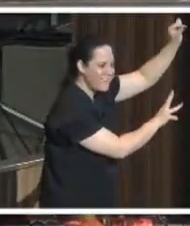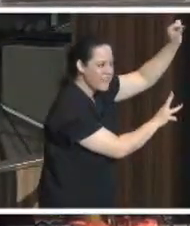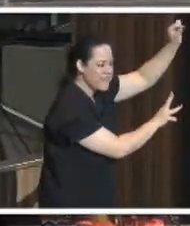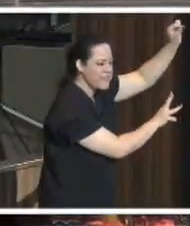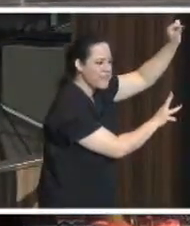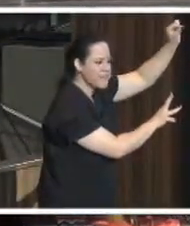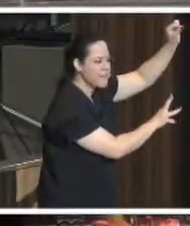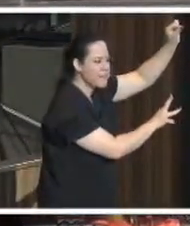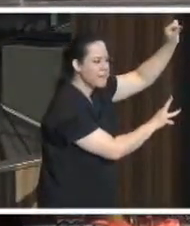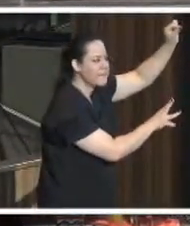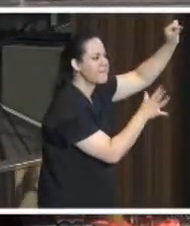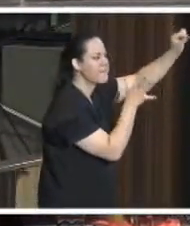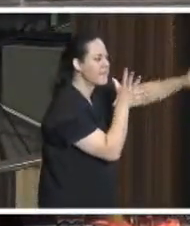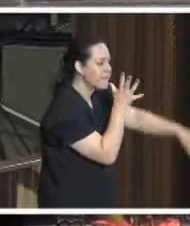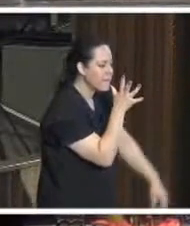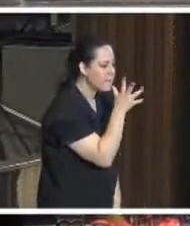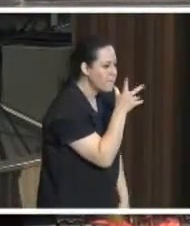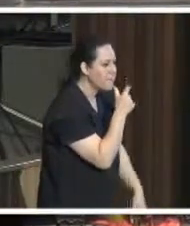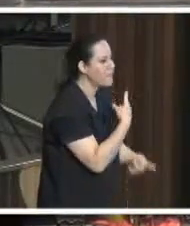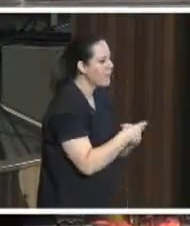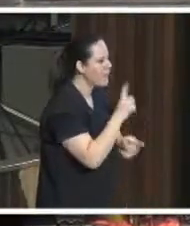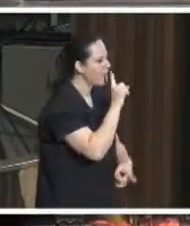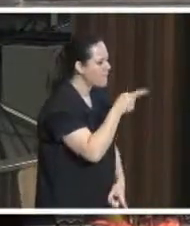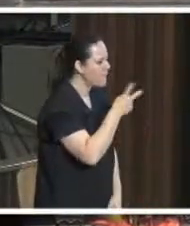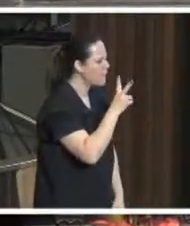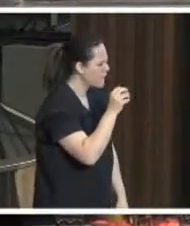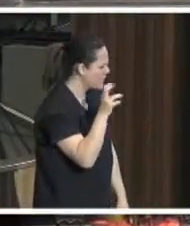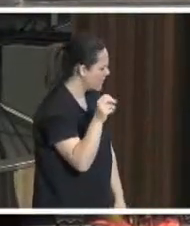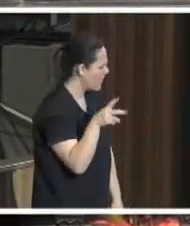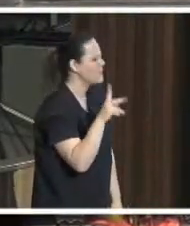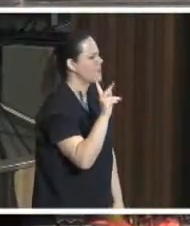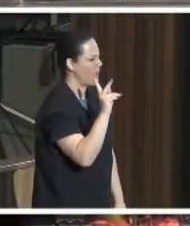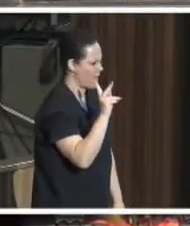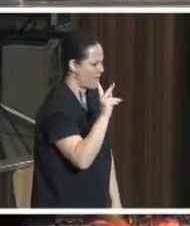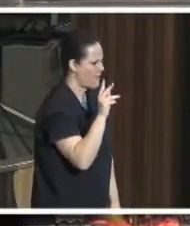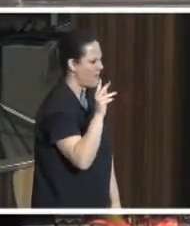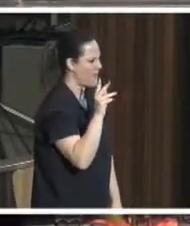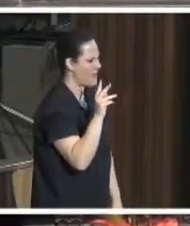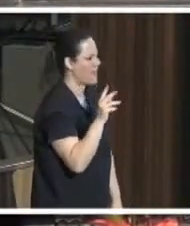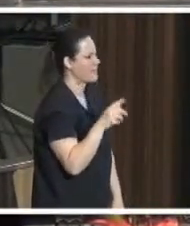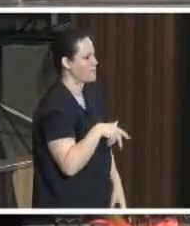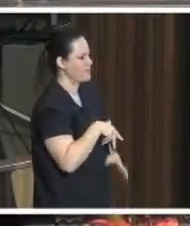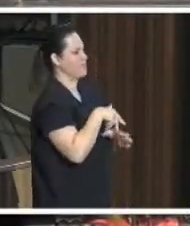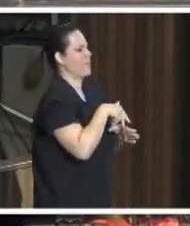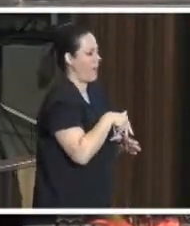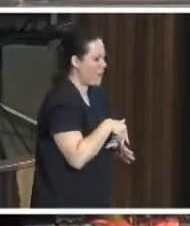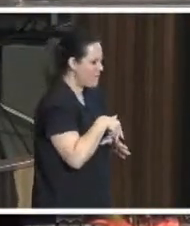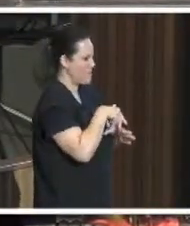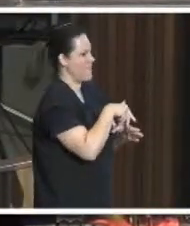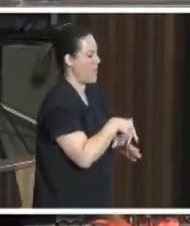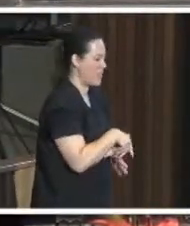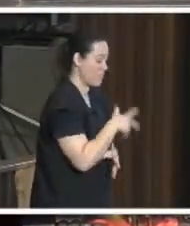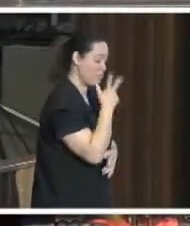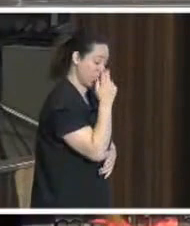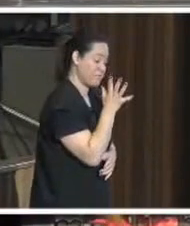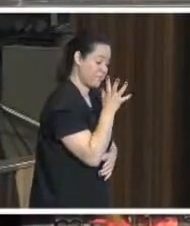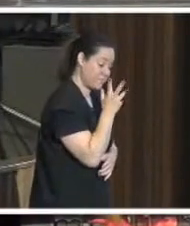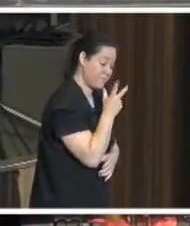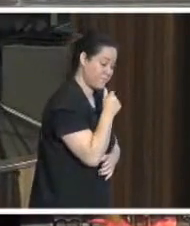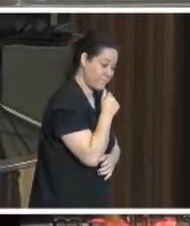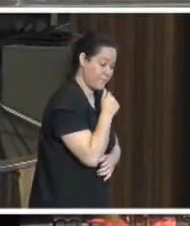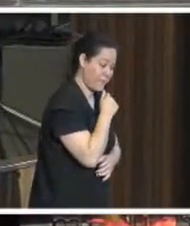ainda que demorasse, porque 1.200 quilômetros de camelo não deve ser muito rápido, não.